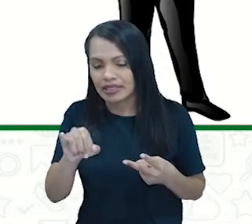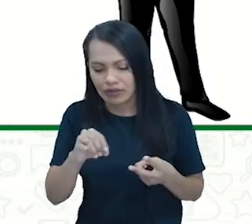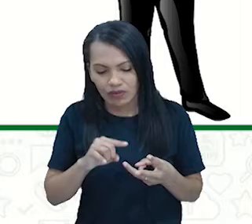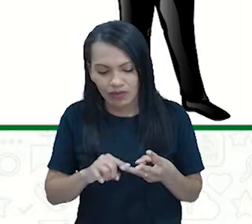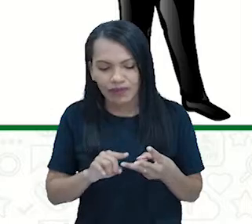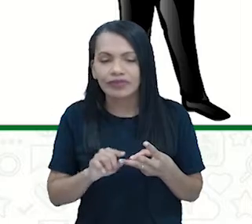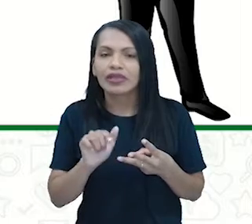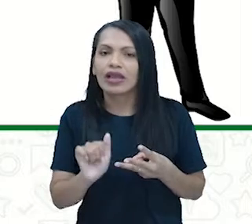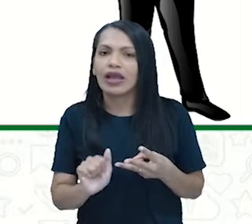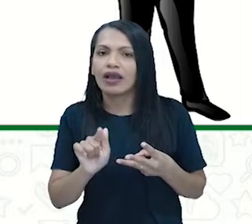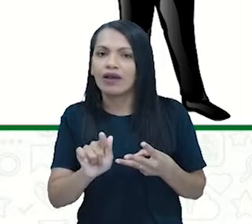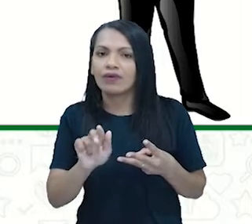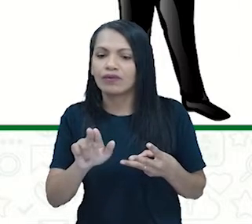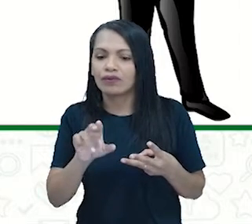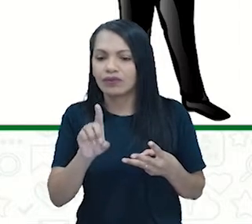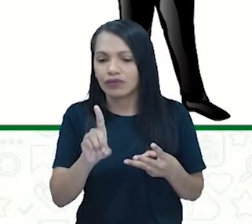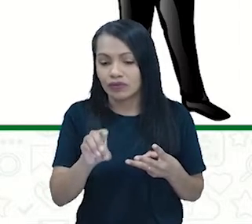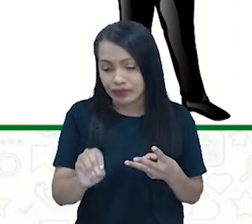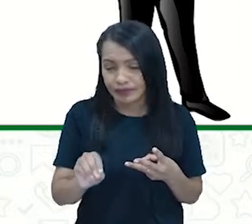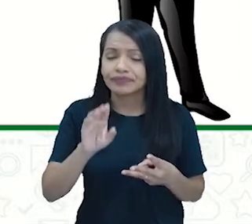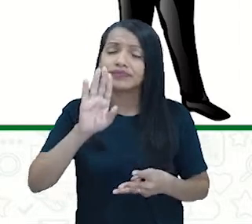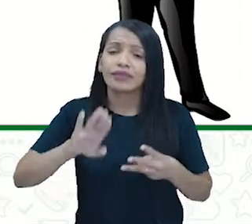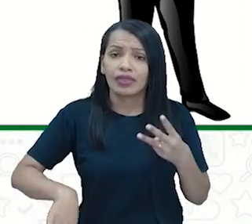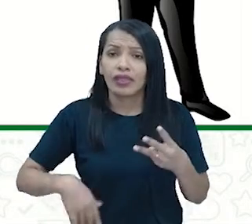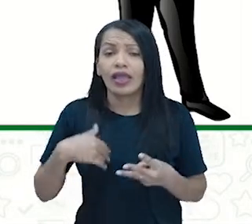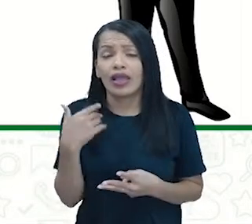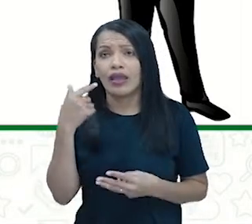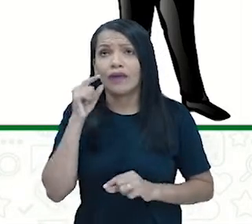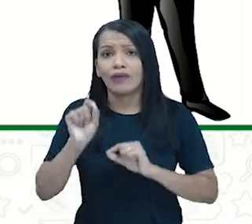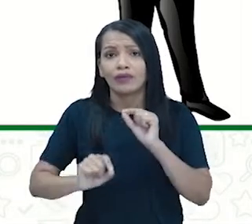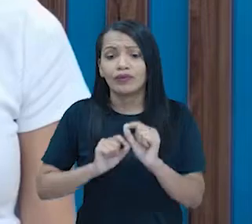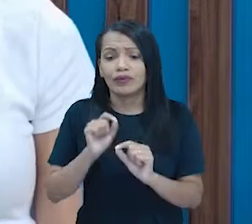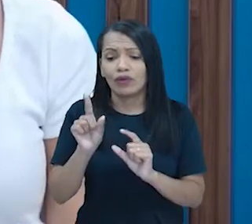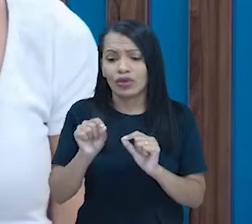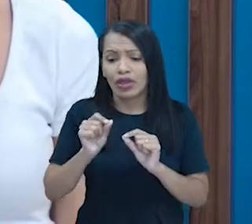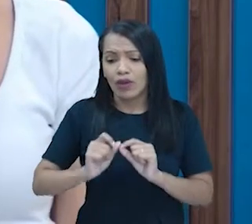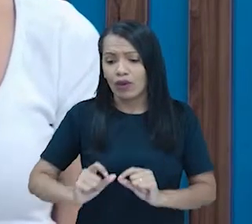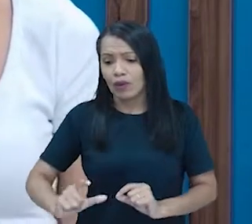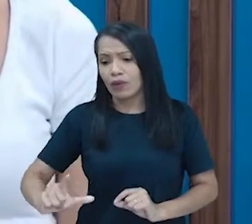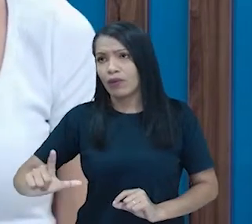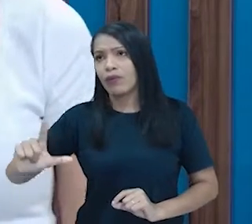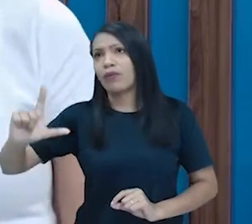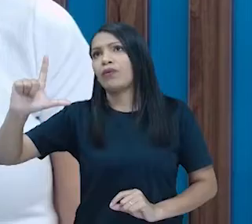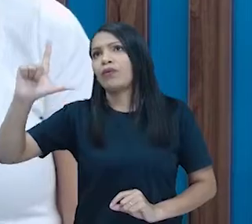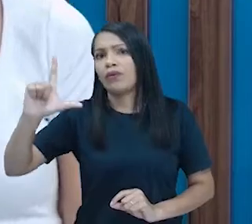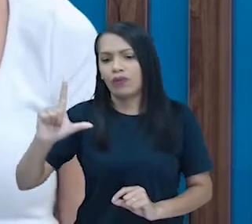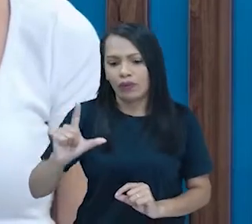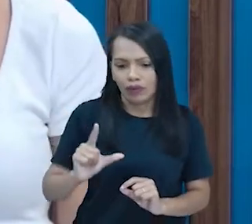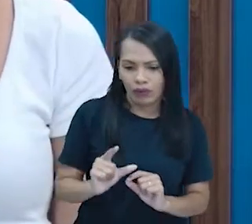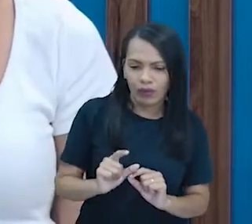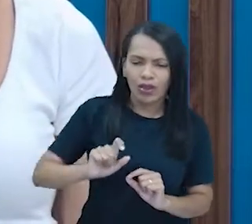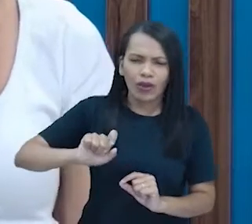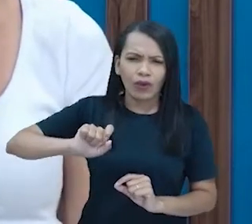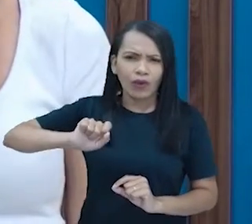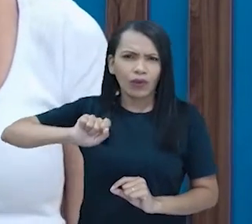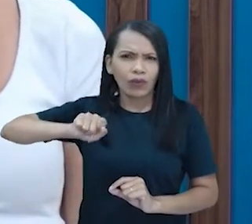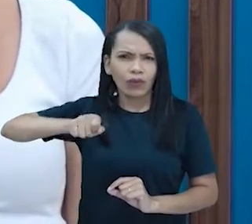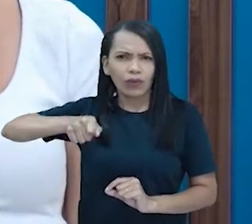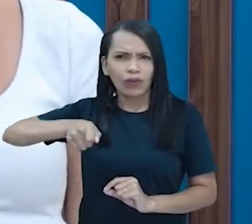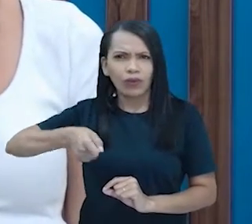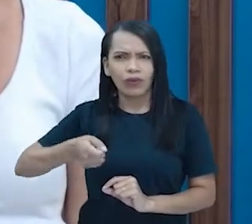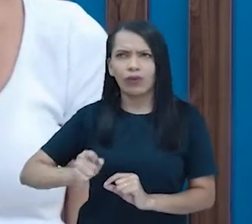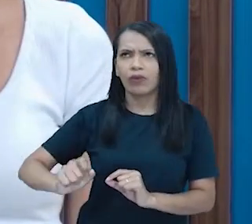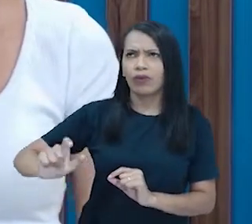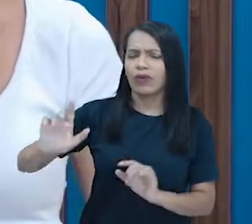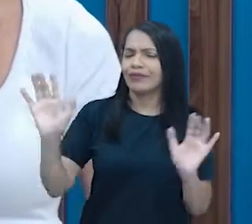é engraçado, sabe, que elas confundem essa noção de altura com volume, entre baixo e alto, e não é. Essa